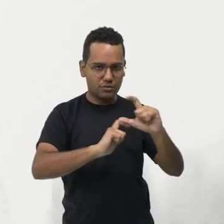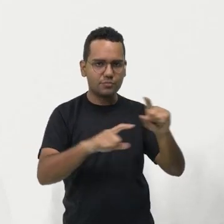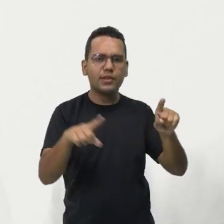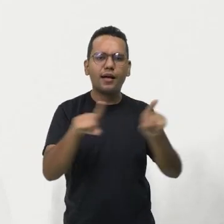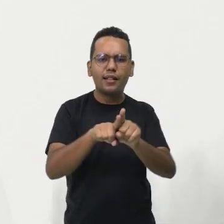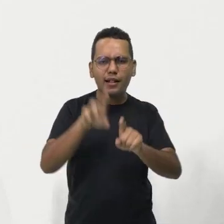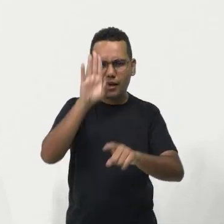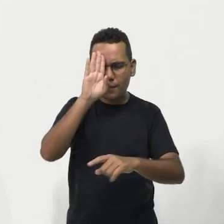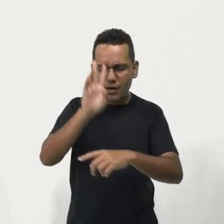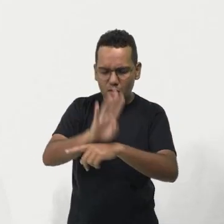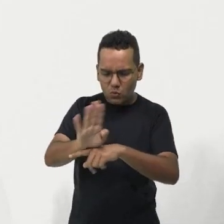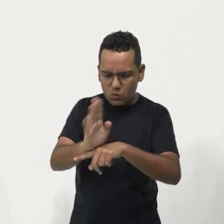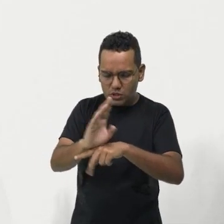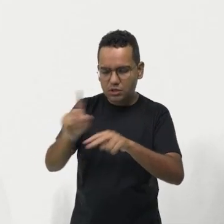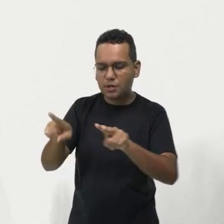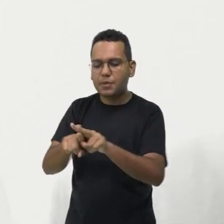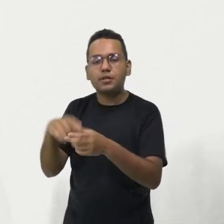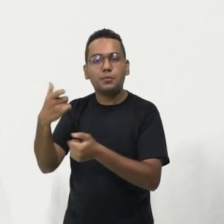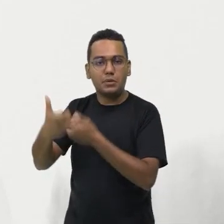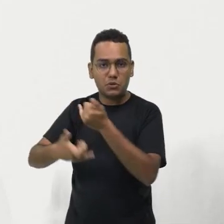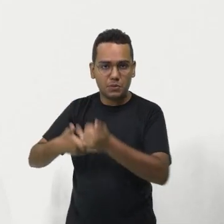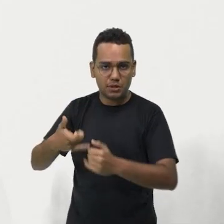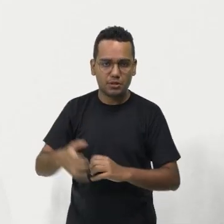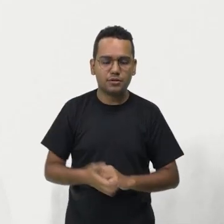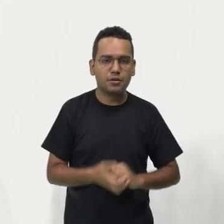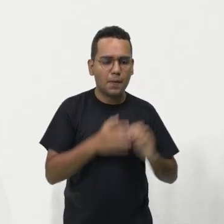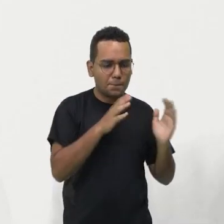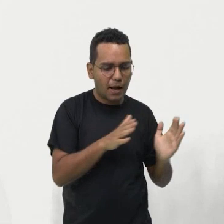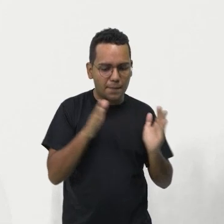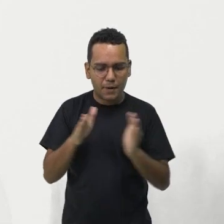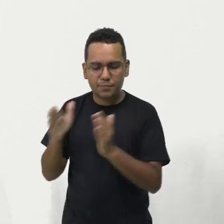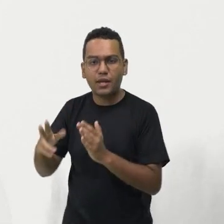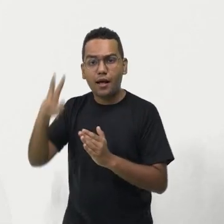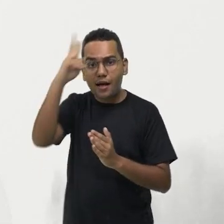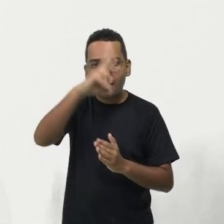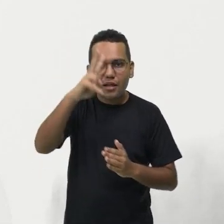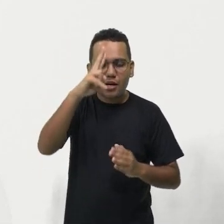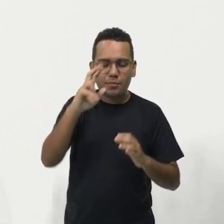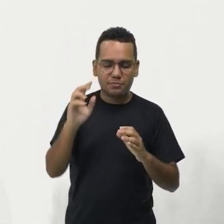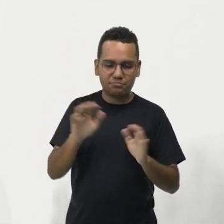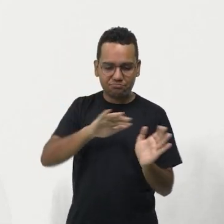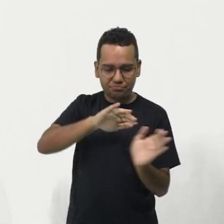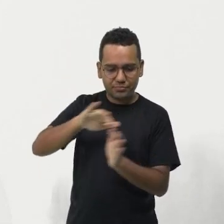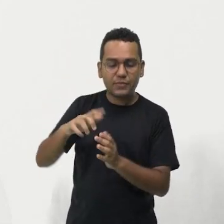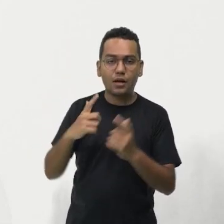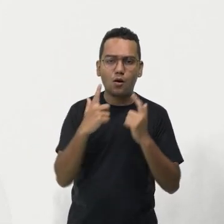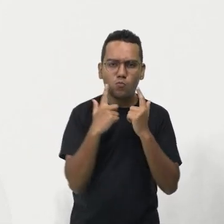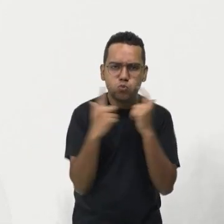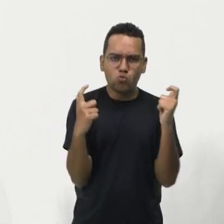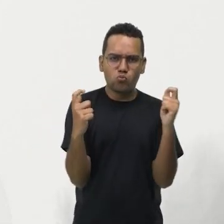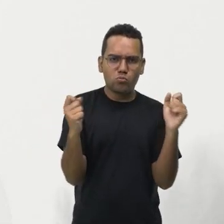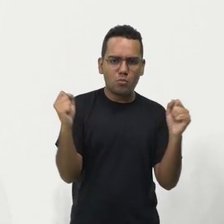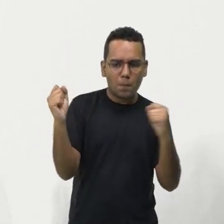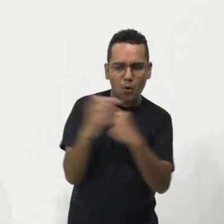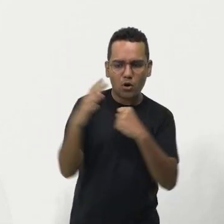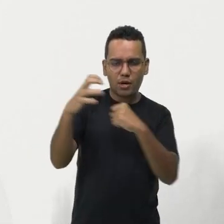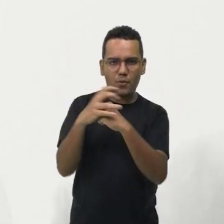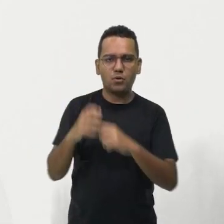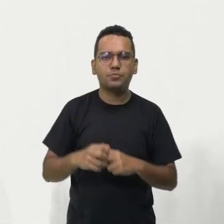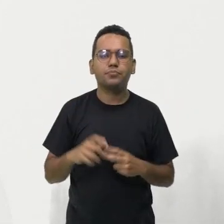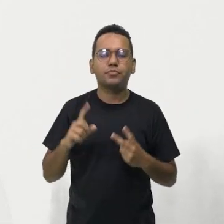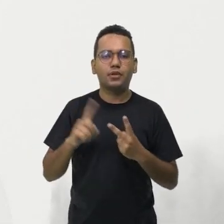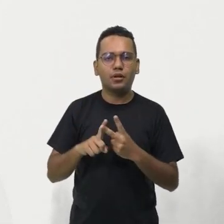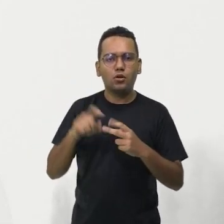do cinema e dos jogos. Pikachu, da franquia Pokémon, Thor, herói da Marvel,